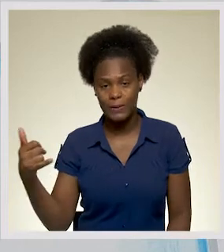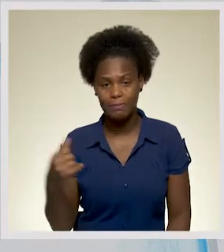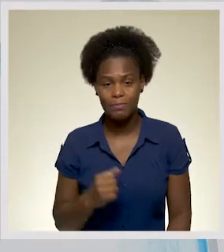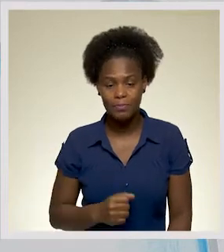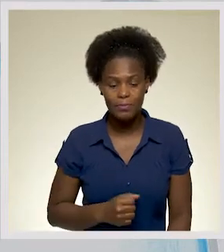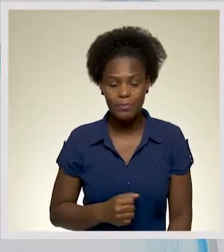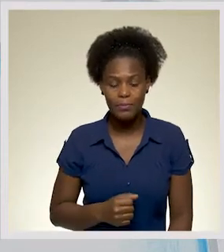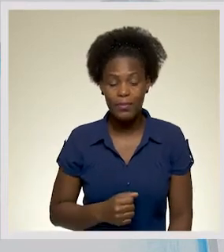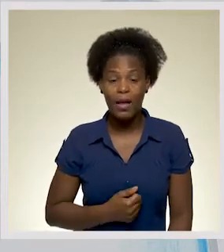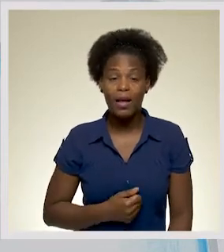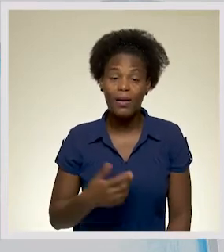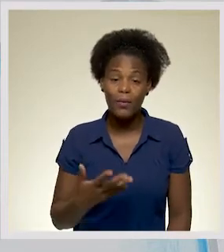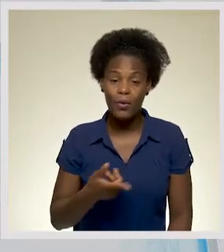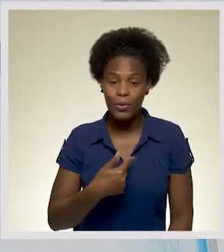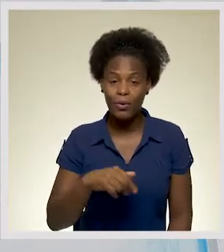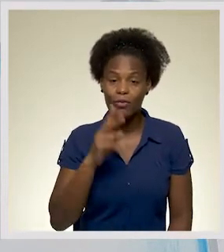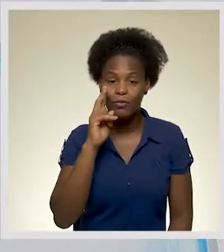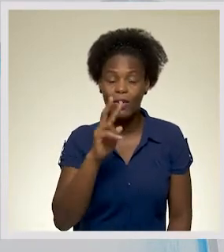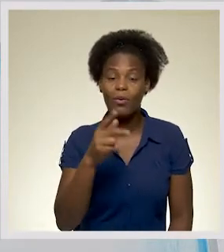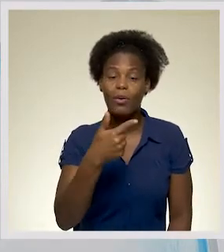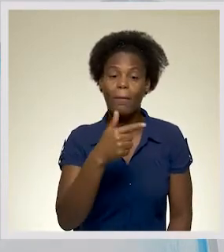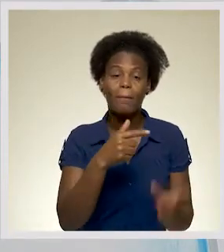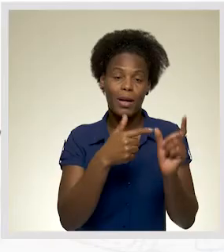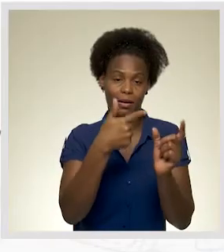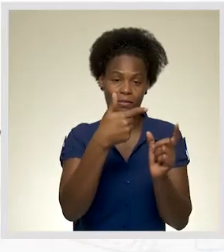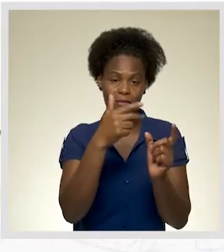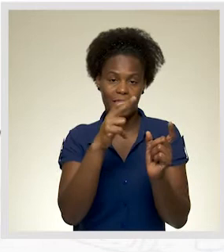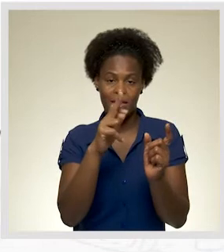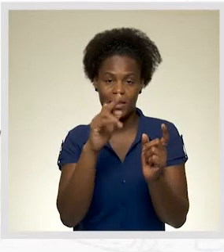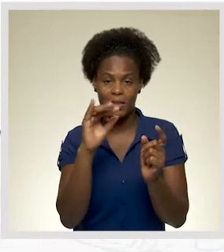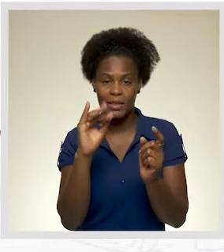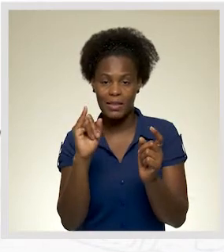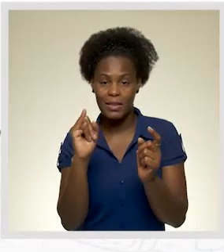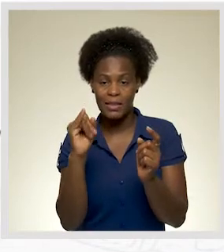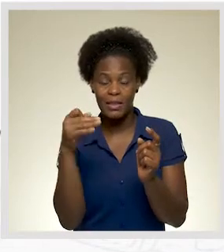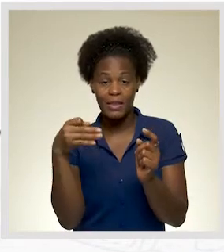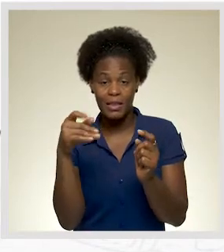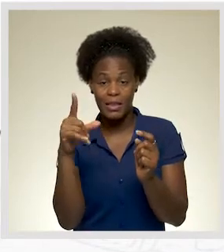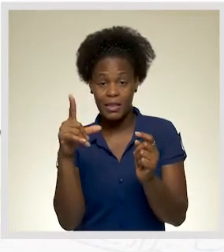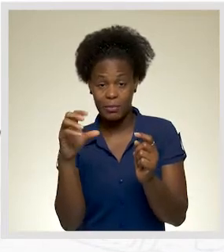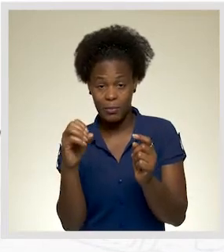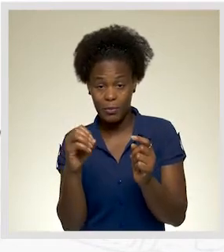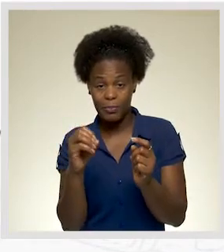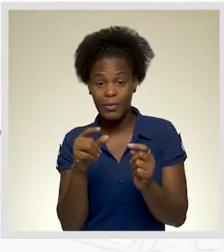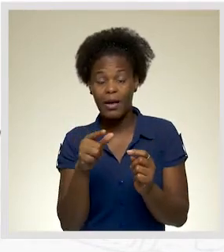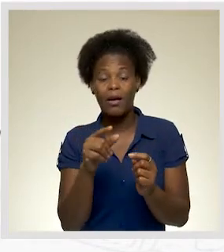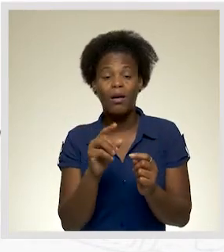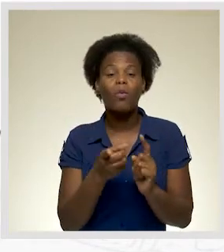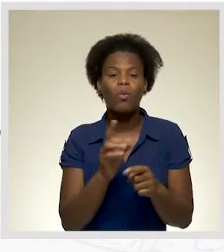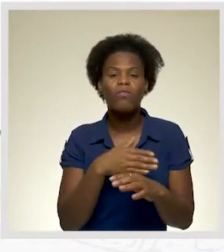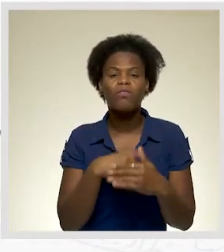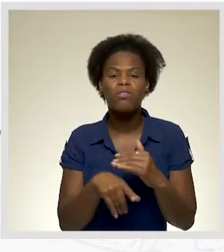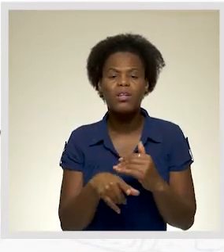ver. O triplo. Para determinar o triplo, o que é que eu faço? Basta multiplicar esse número